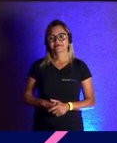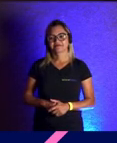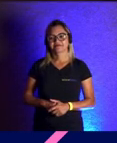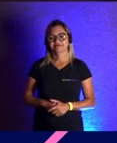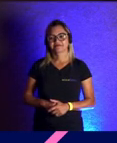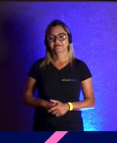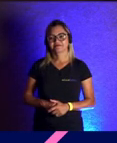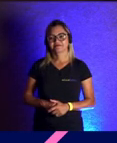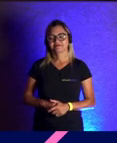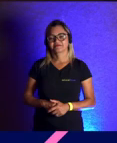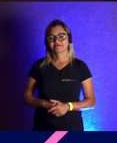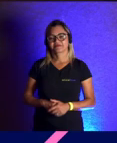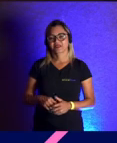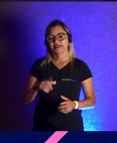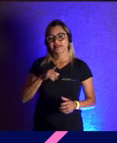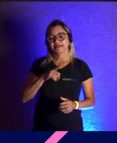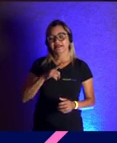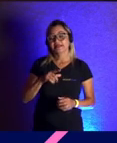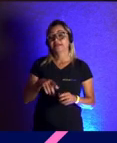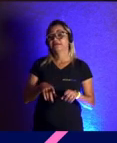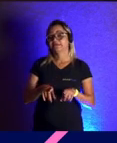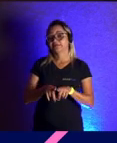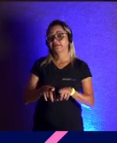Ele sabe quem é, né?